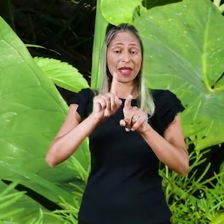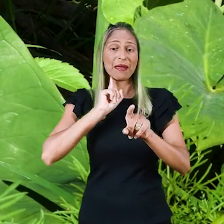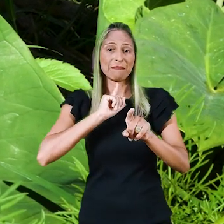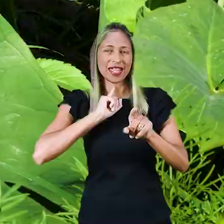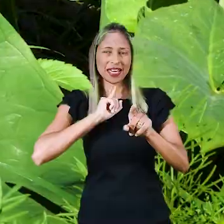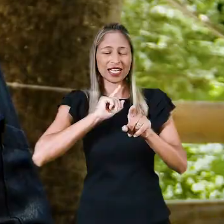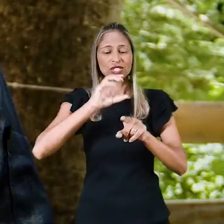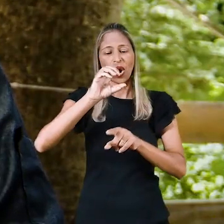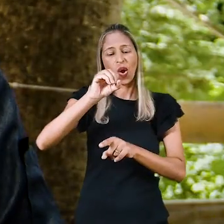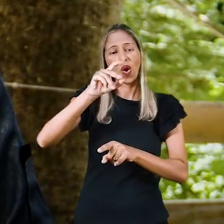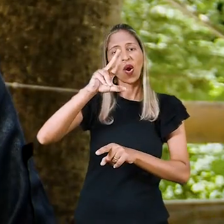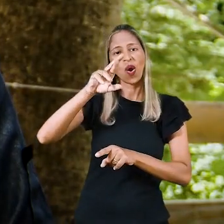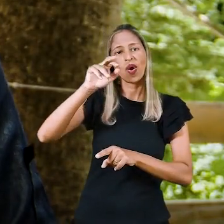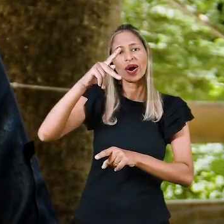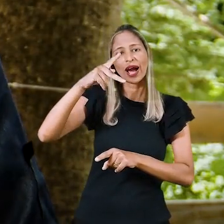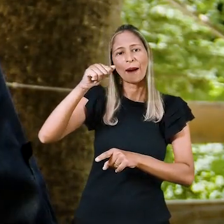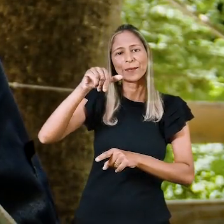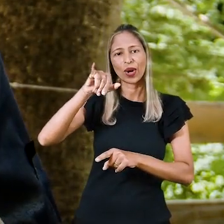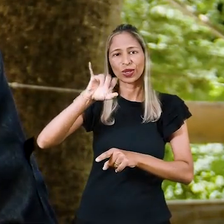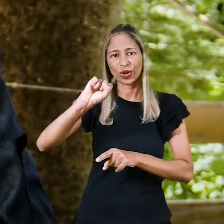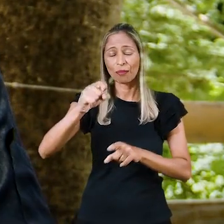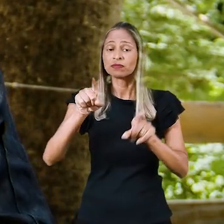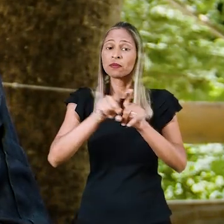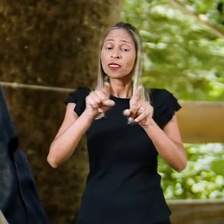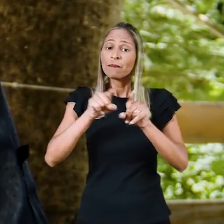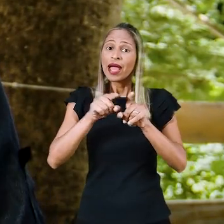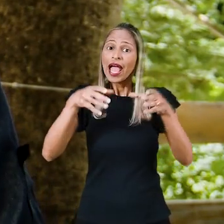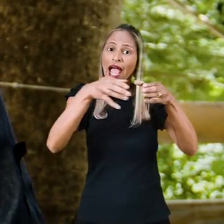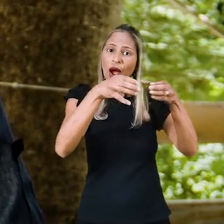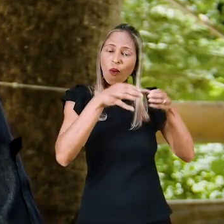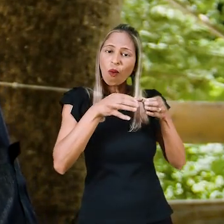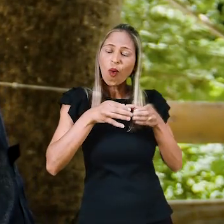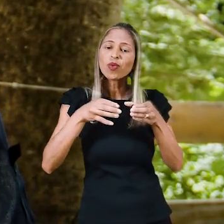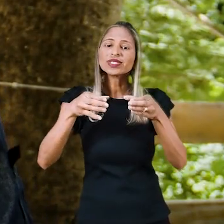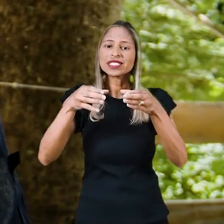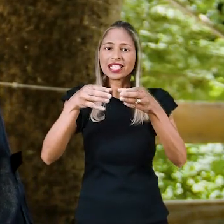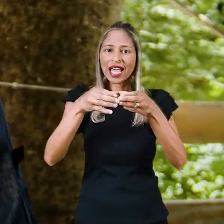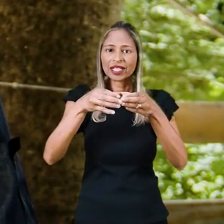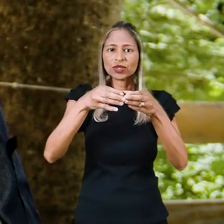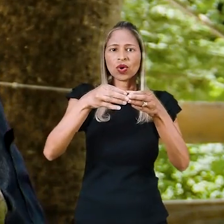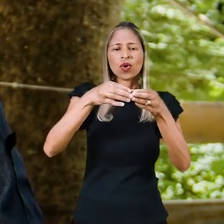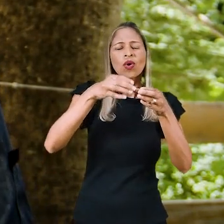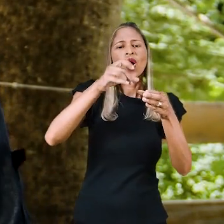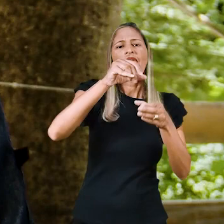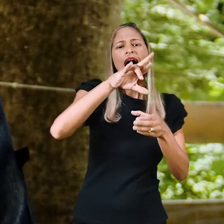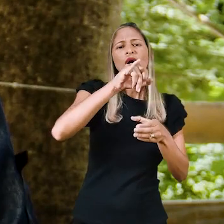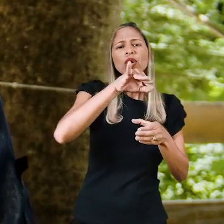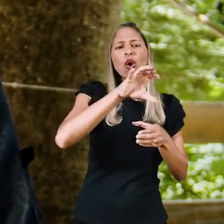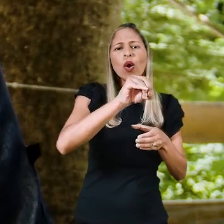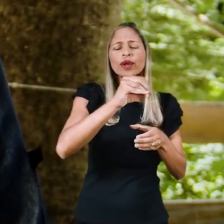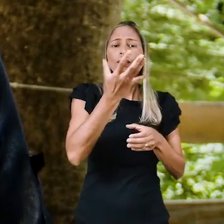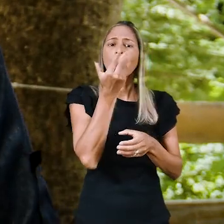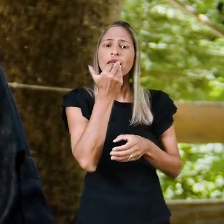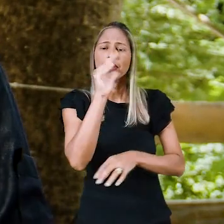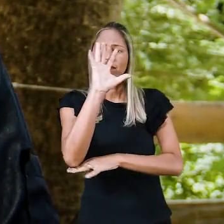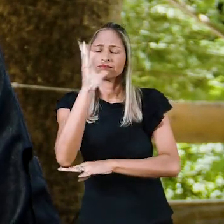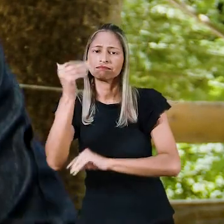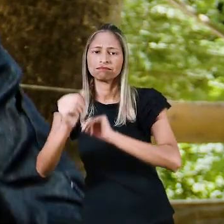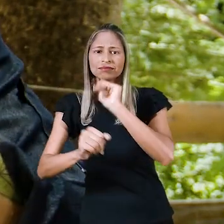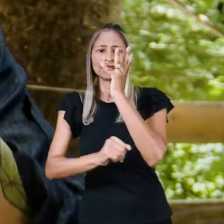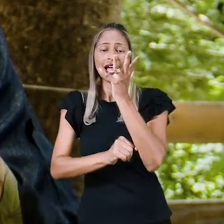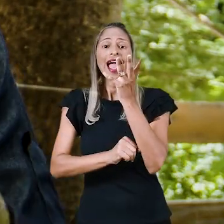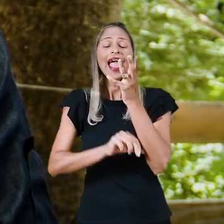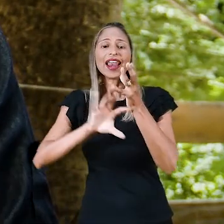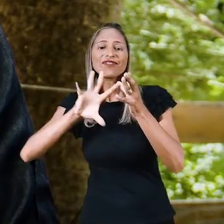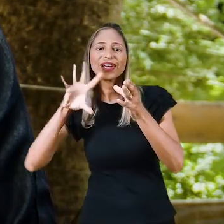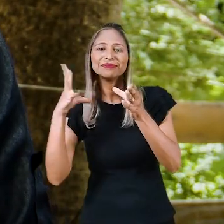Minas, o próprio Oroponobis. Mas é porque faz parte de um conceito, né? Punk é um acrônimo, né? Plantas alimentícias não convencionais,